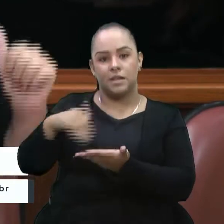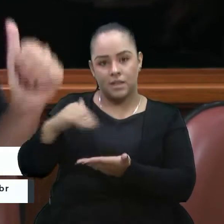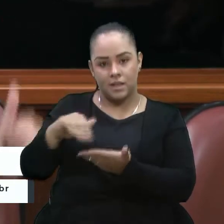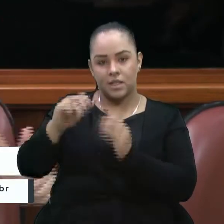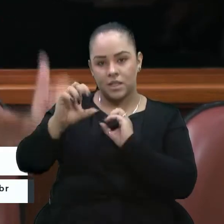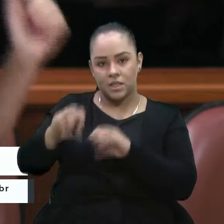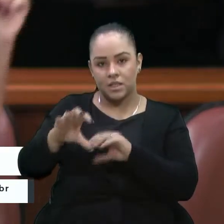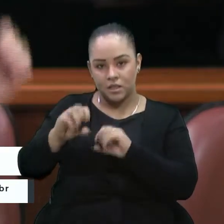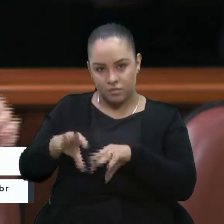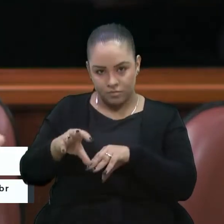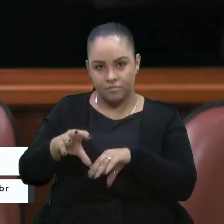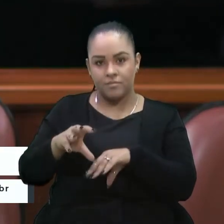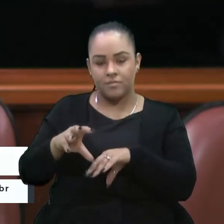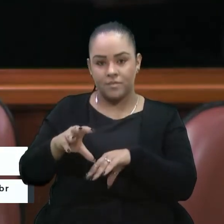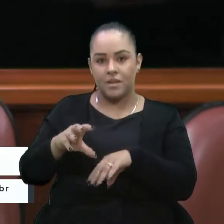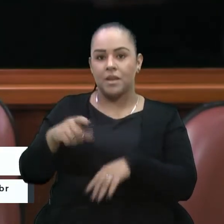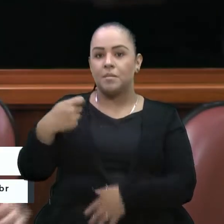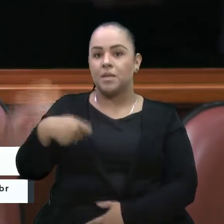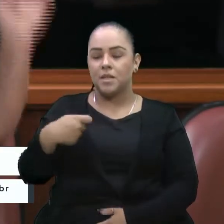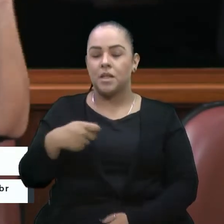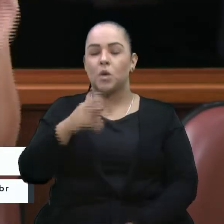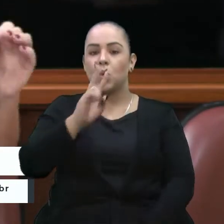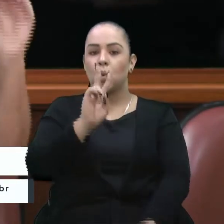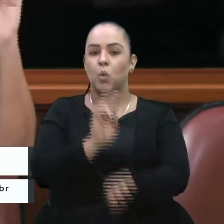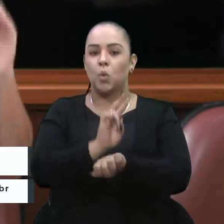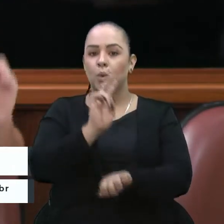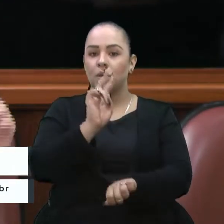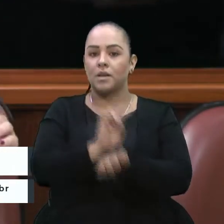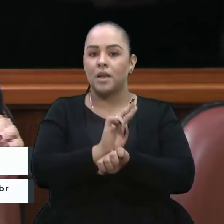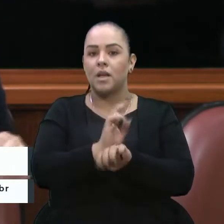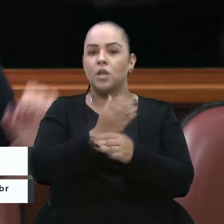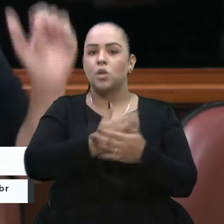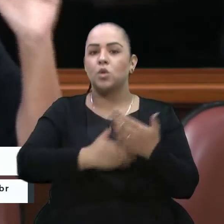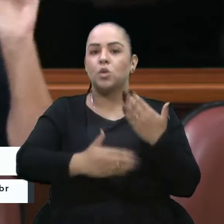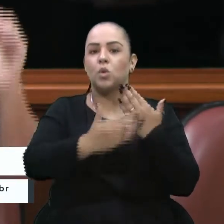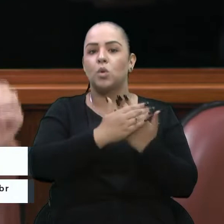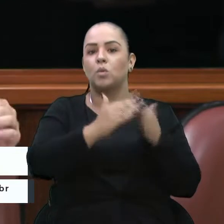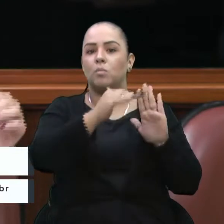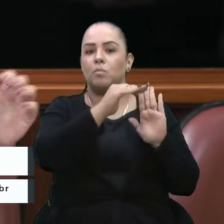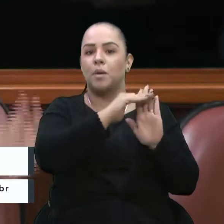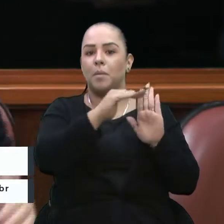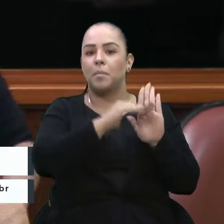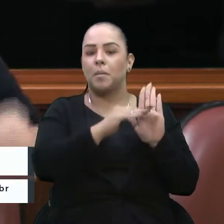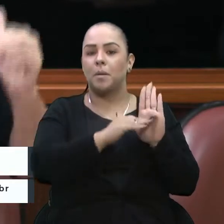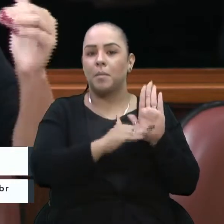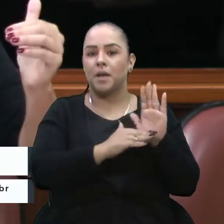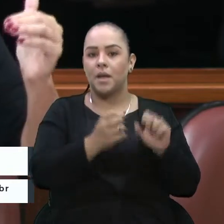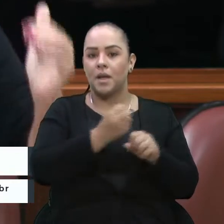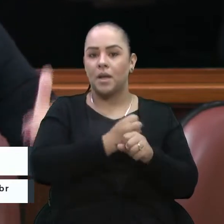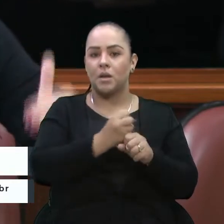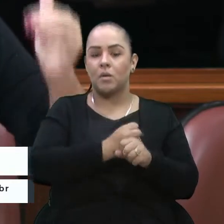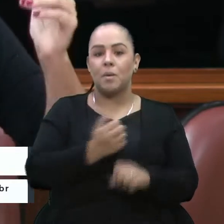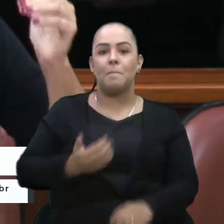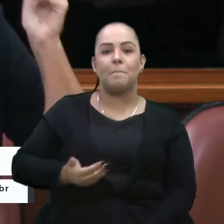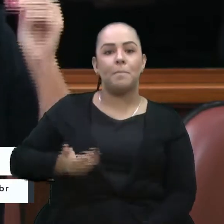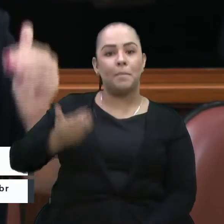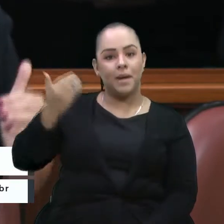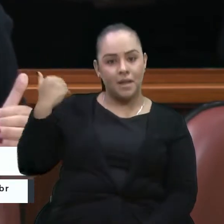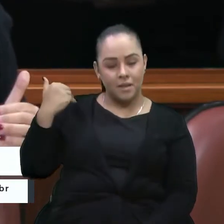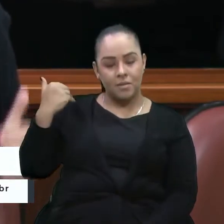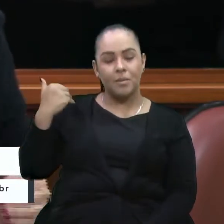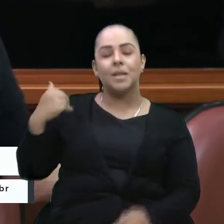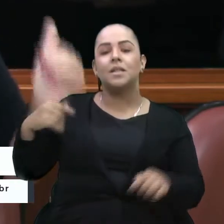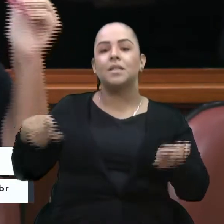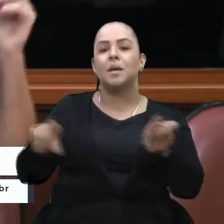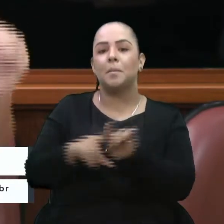que seja preservado todos os protocolos do ano passado, quiçá